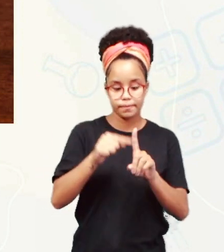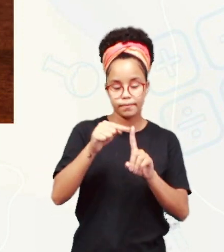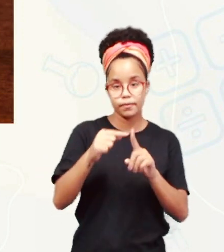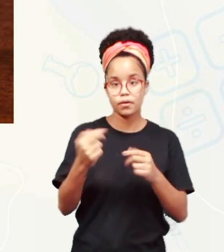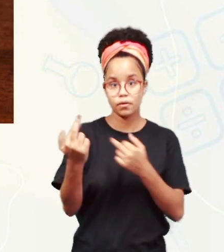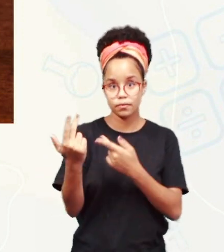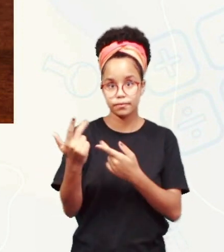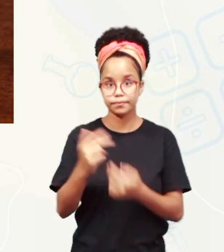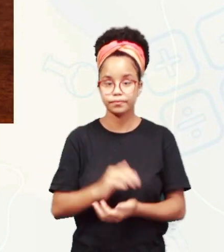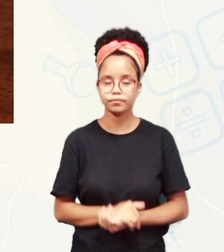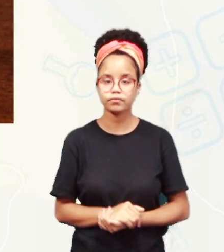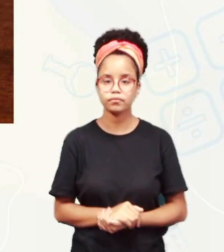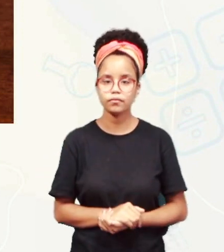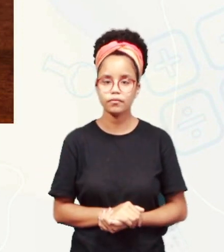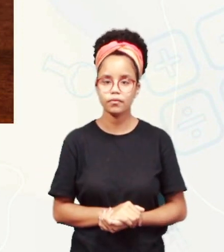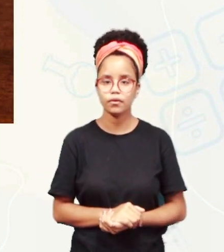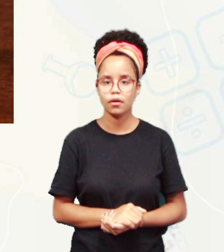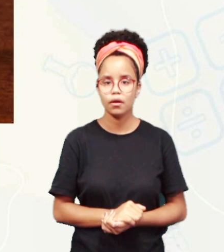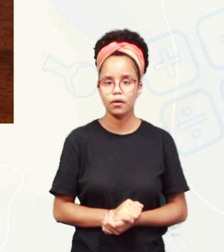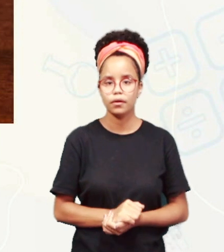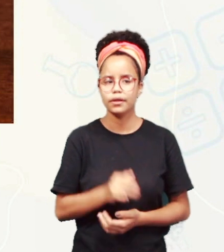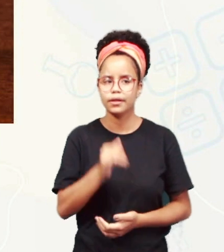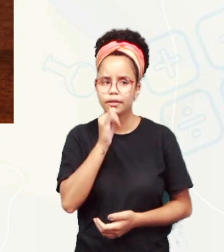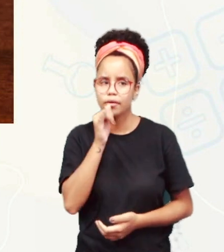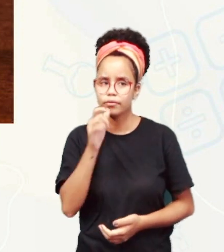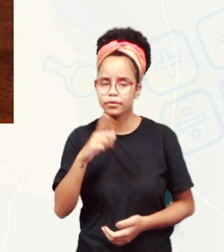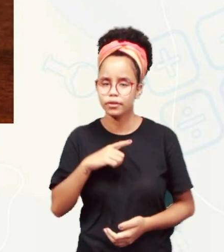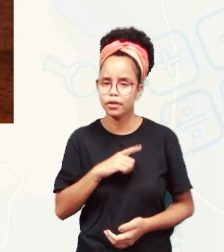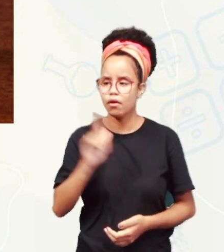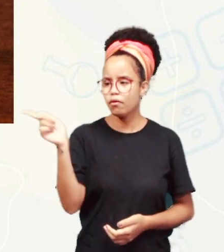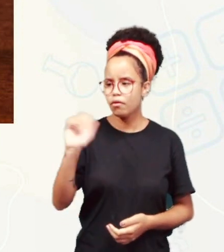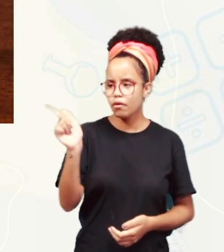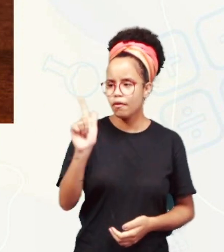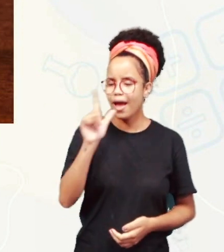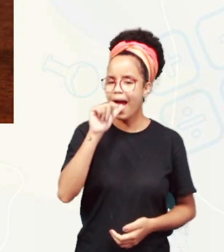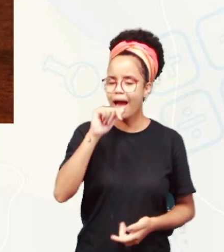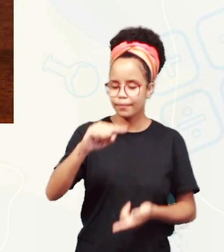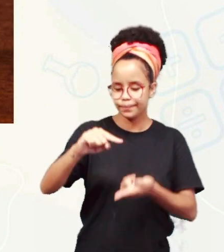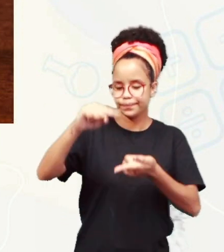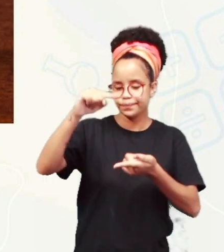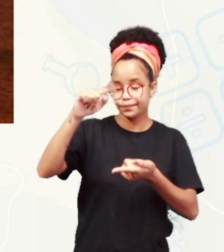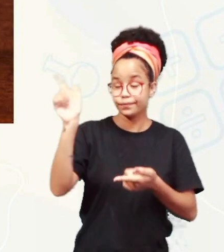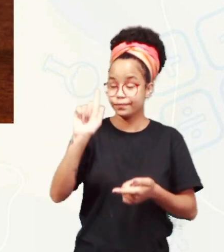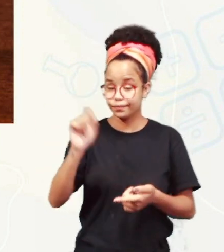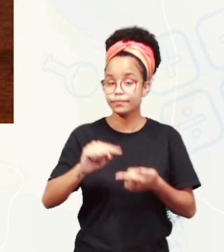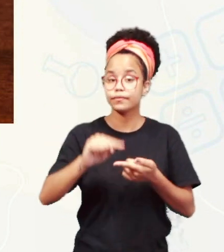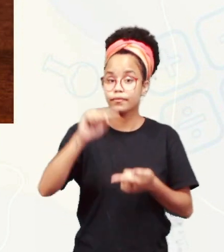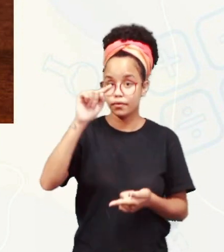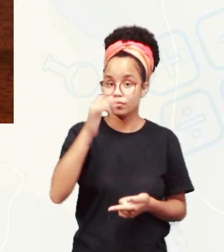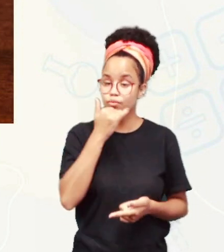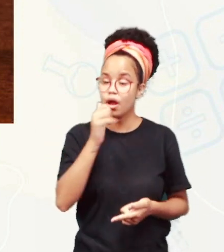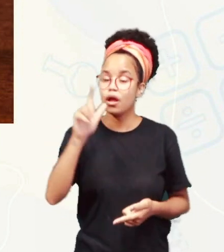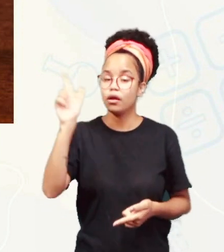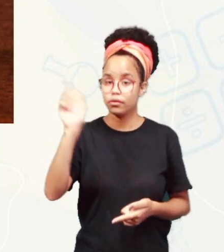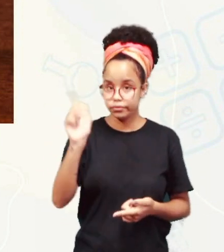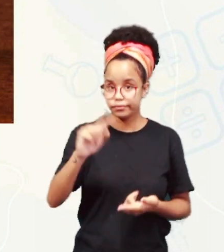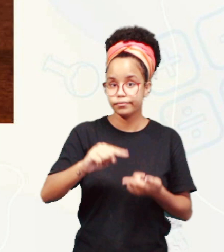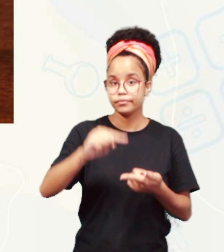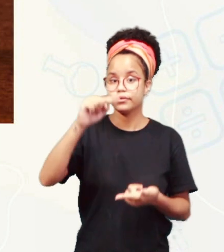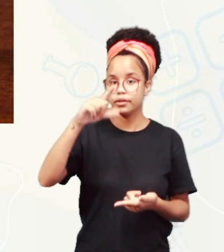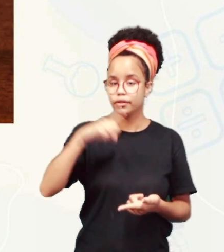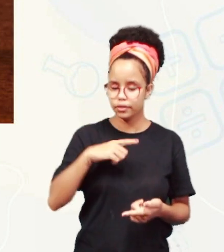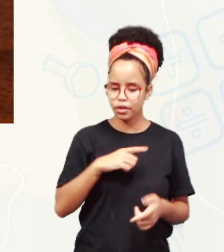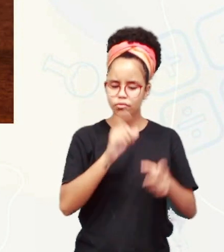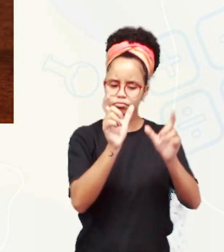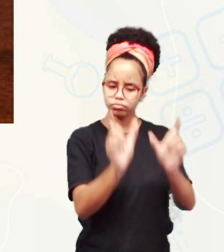é o que acontece quando Tiramos uma lata de refrigerante da geladeira e deixamos a temperatura ambiente